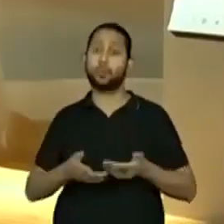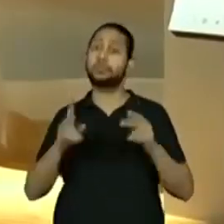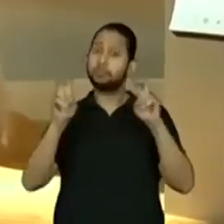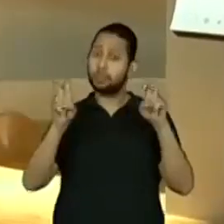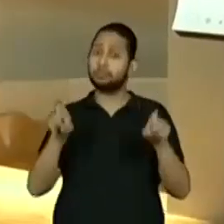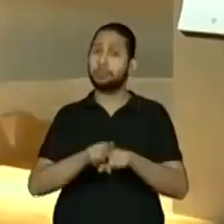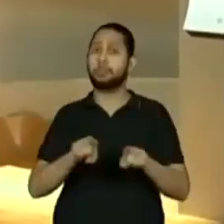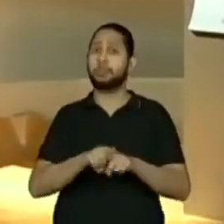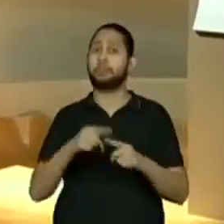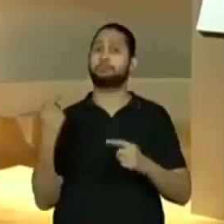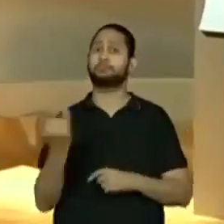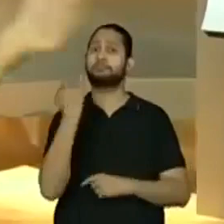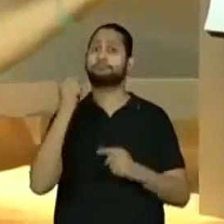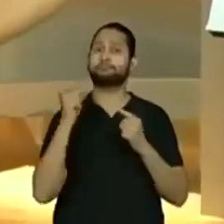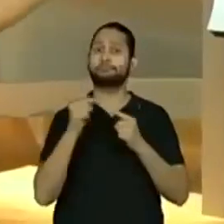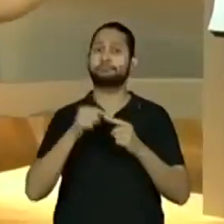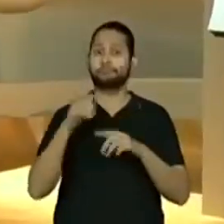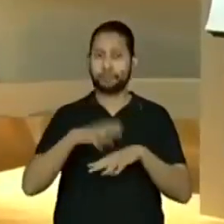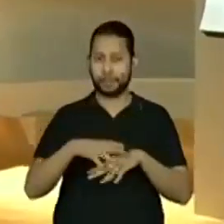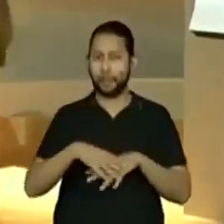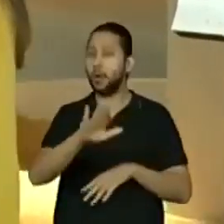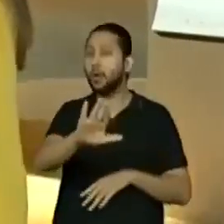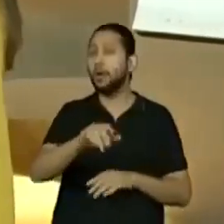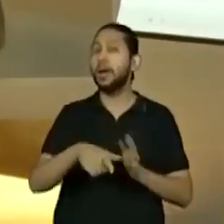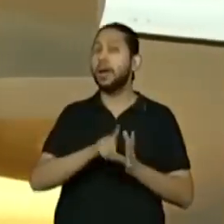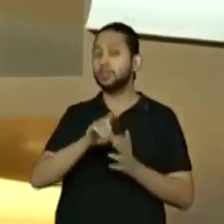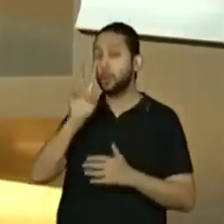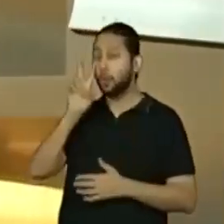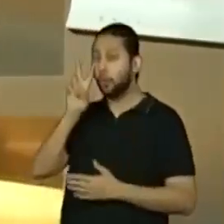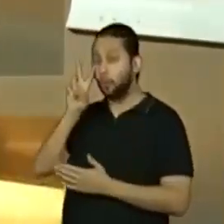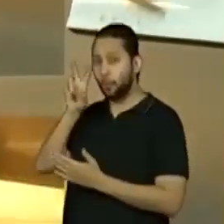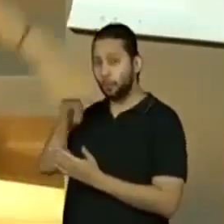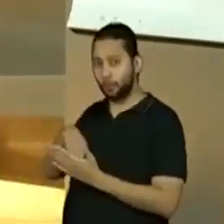importante na matemática. Mas antes, vamos conferir.